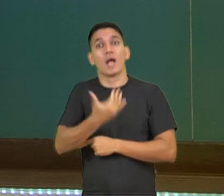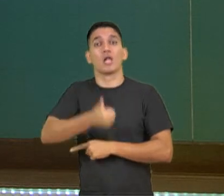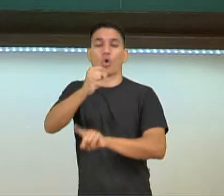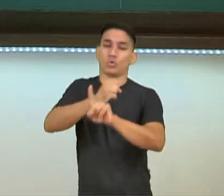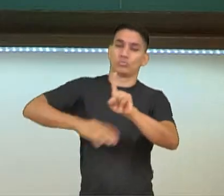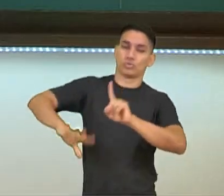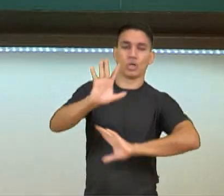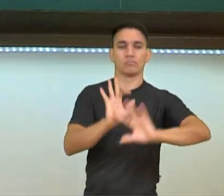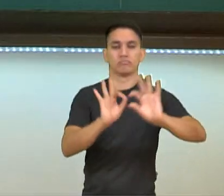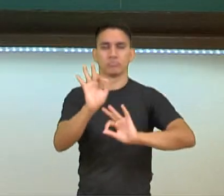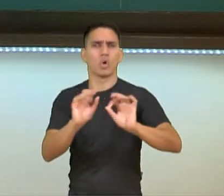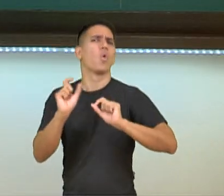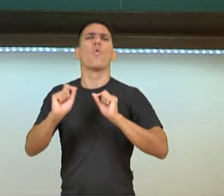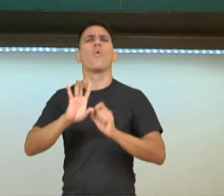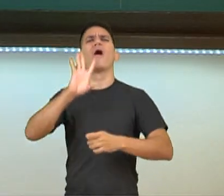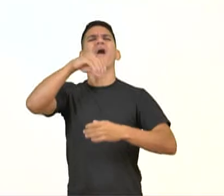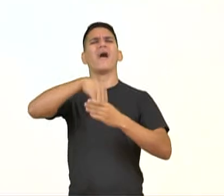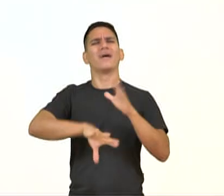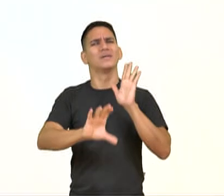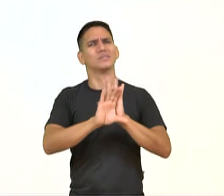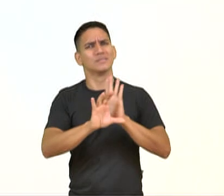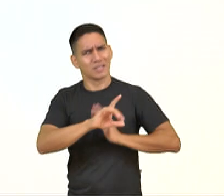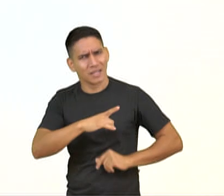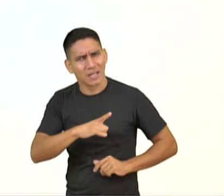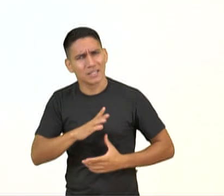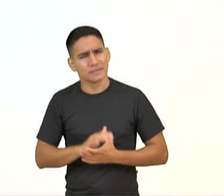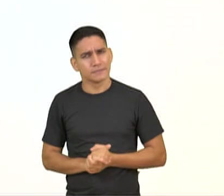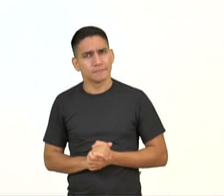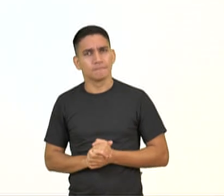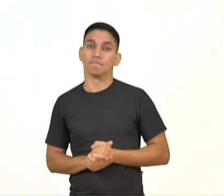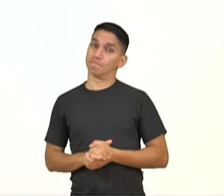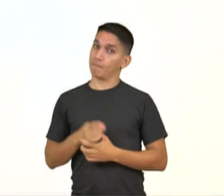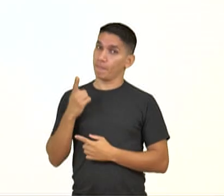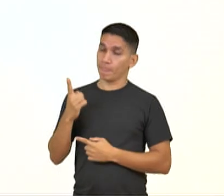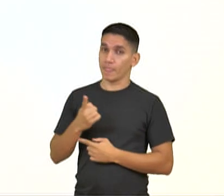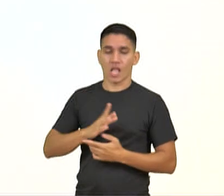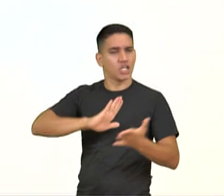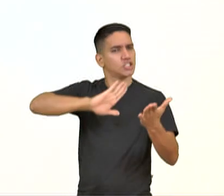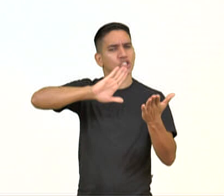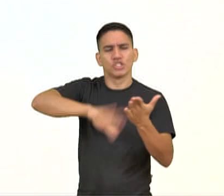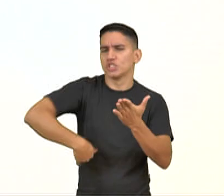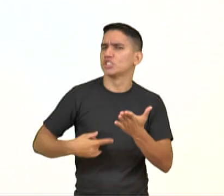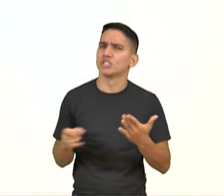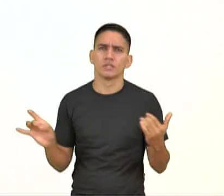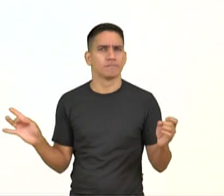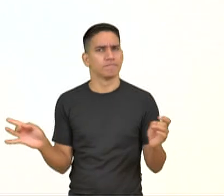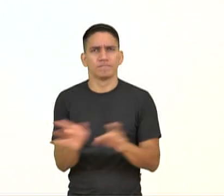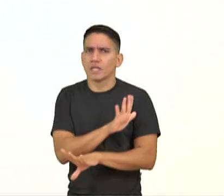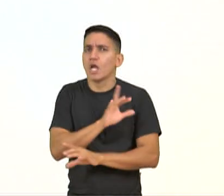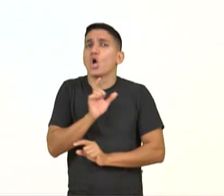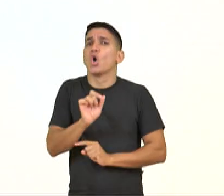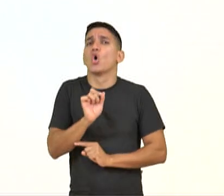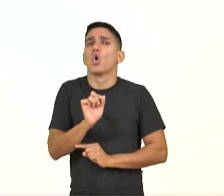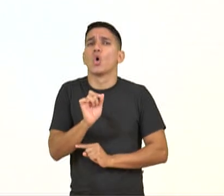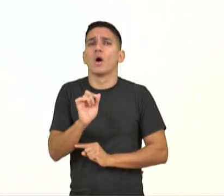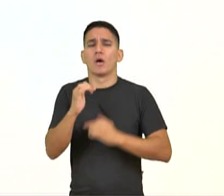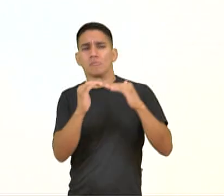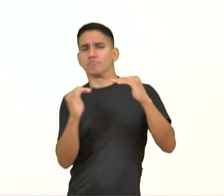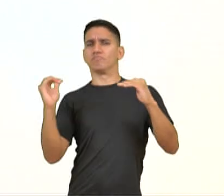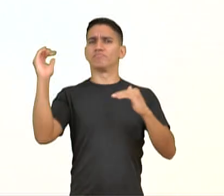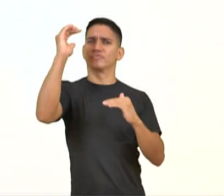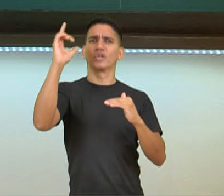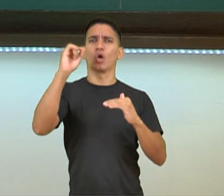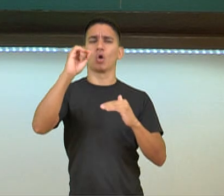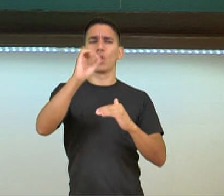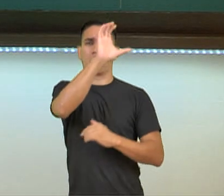sociedade. O que tinha nesse Código Napoleônico? Ele abolia definitivamente os privilégios do clero e da